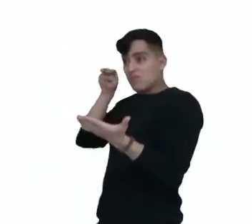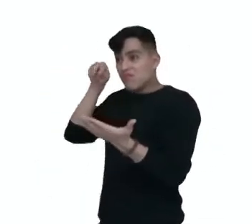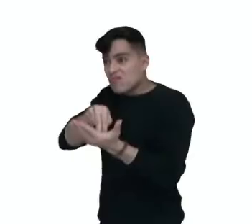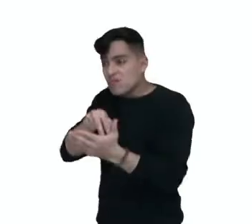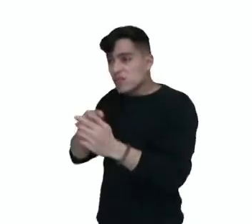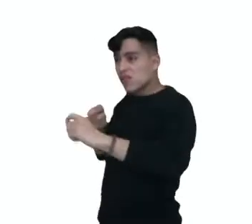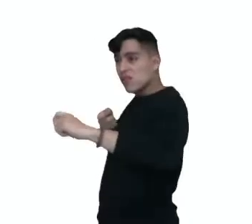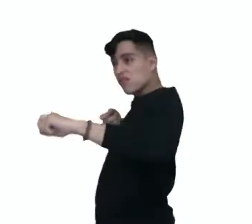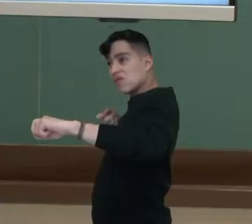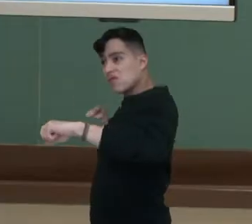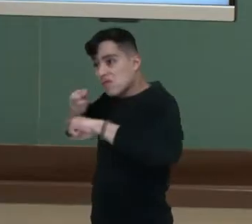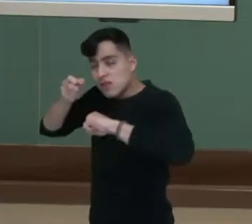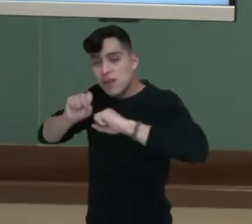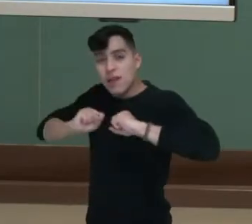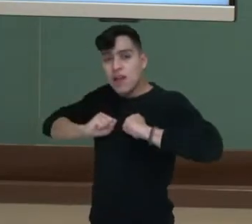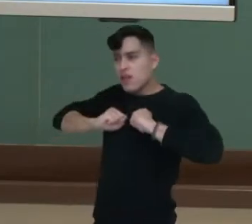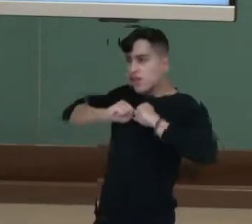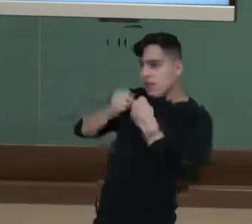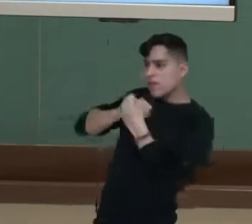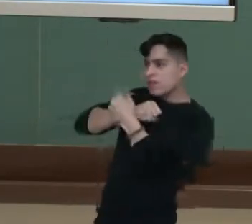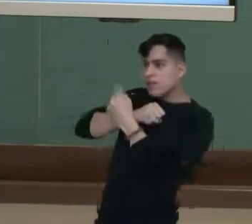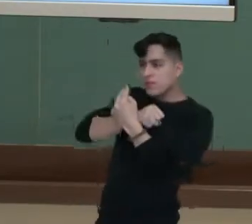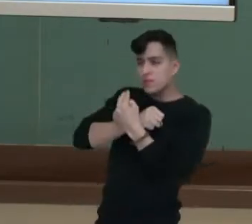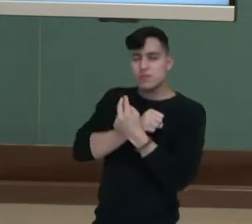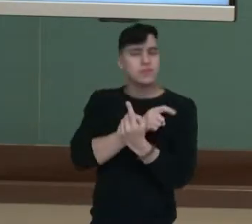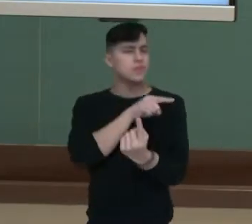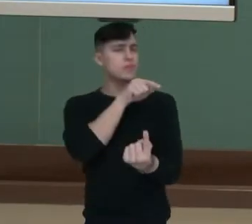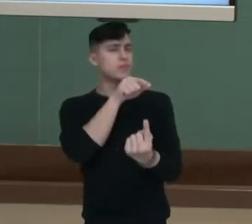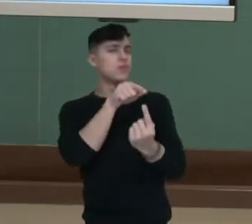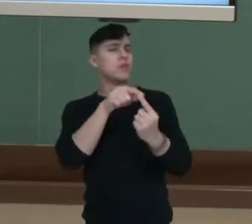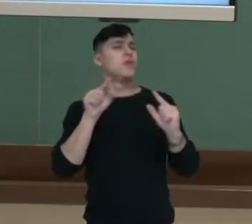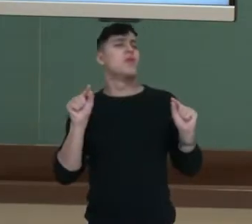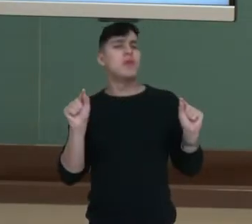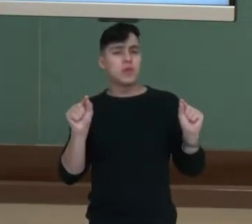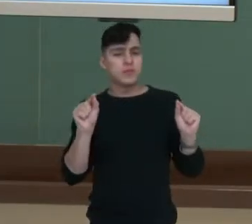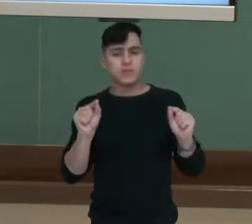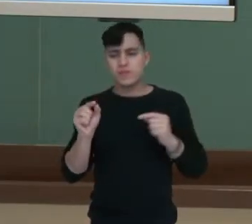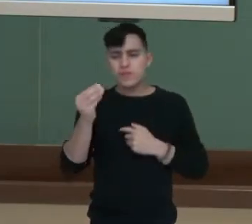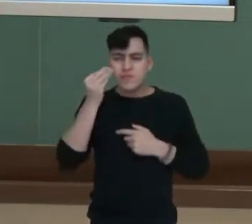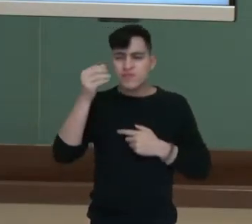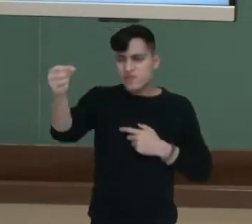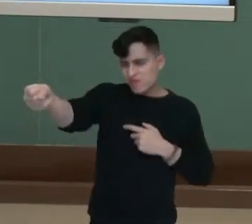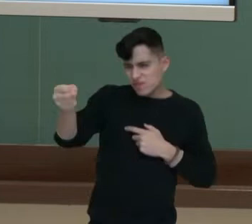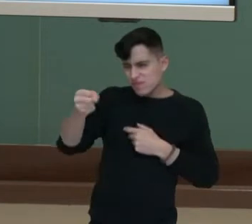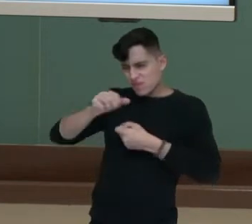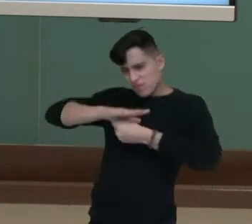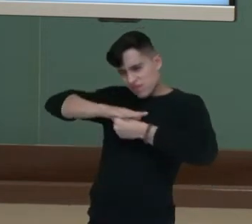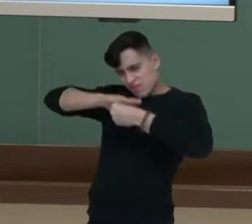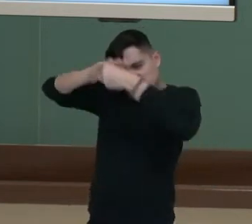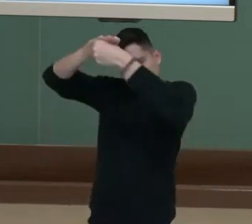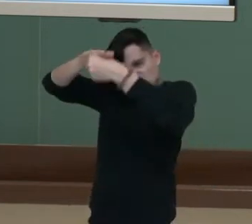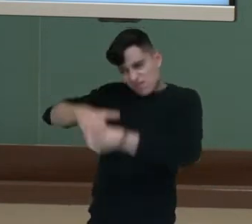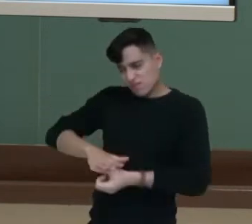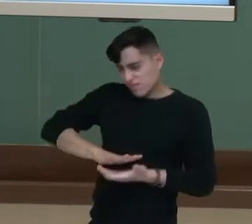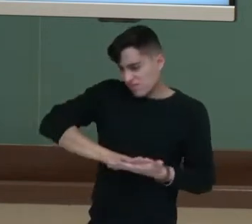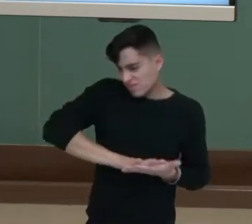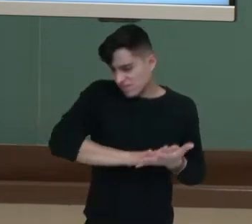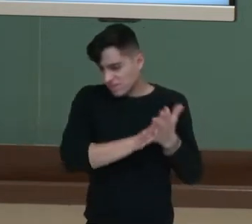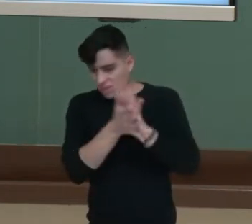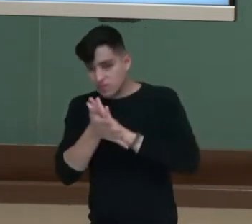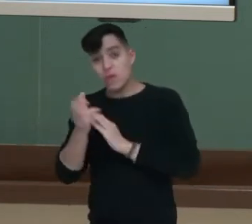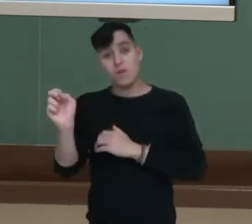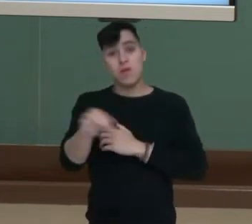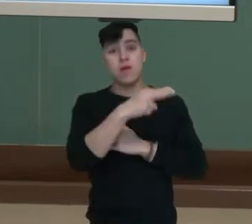defesa. A sua finalidade era submeter e humilhar e até mesmo eliminar os seus adversários ou animais